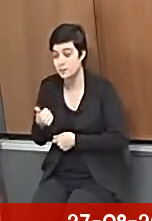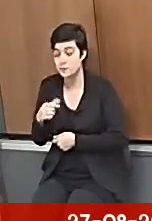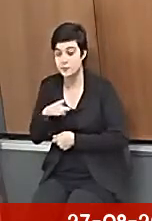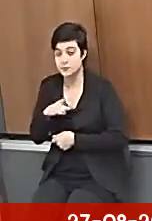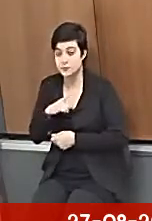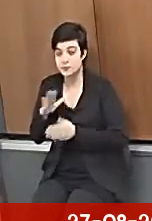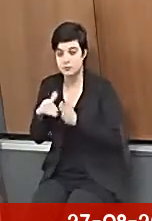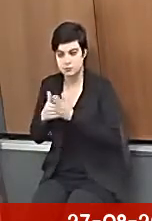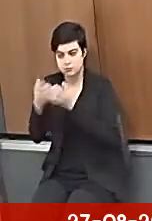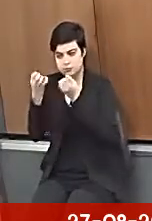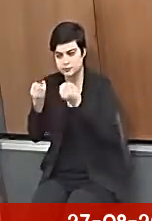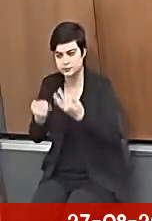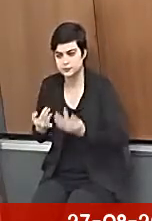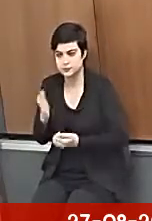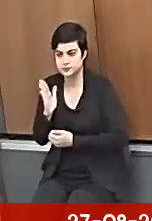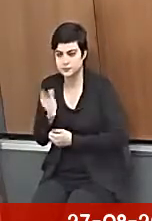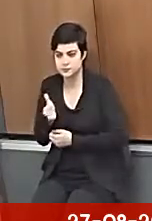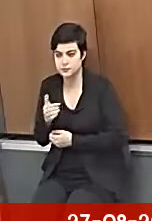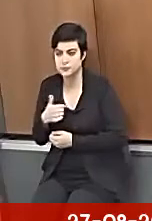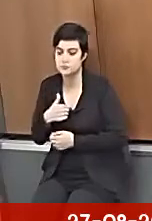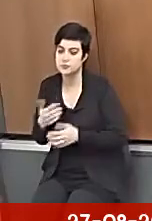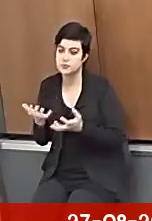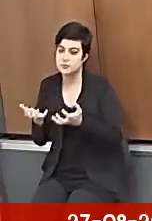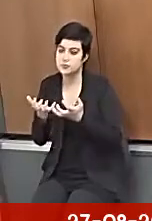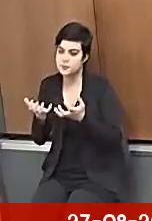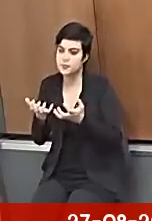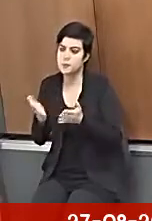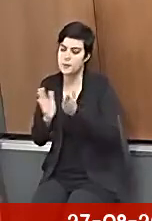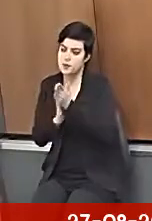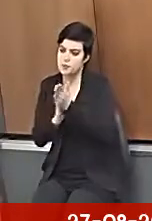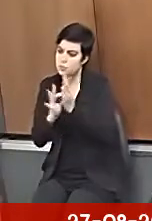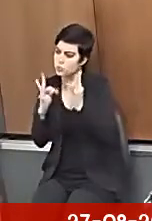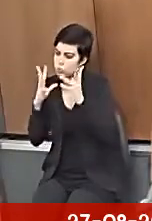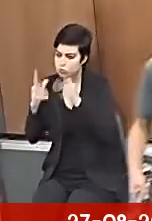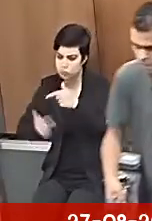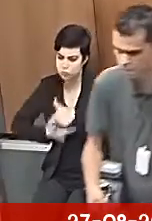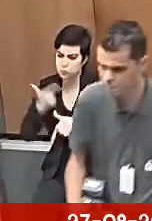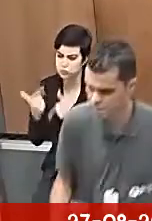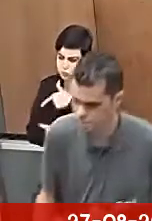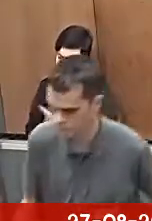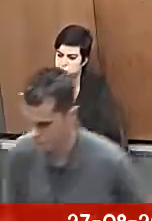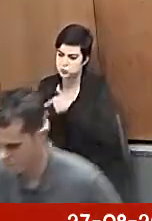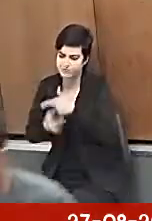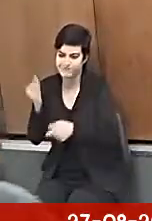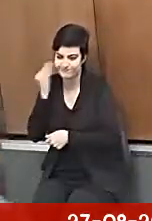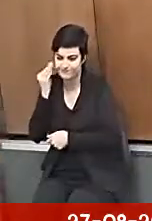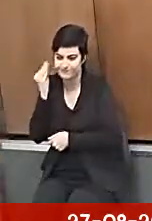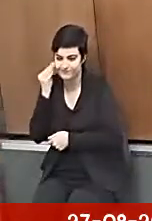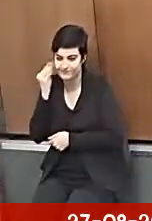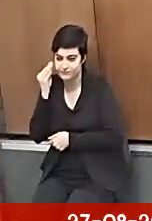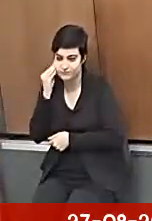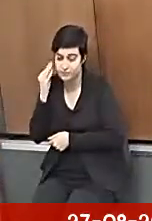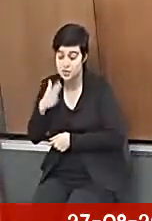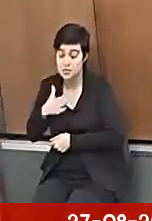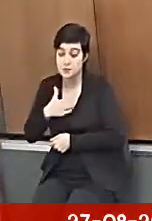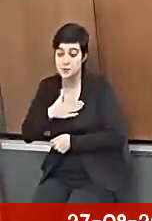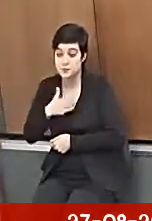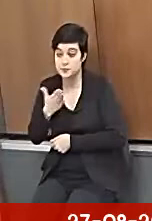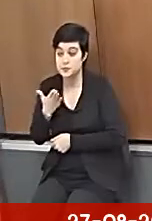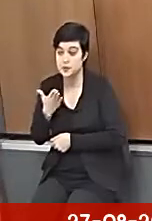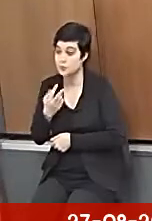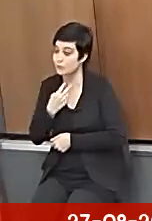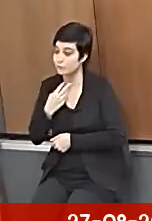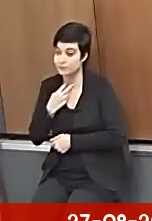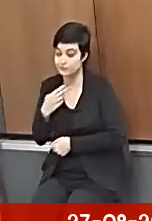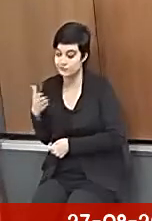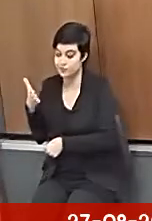é eu quero parabenizar todos que estão nessa luta porque eu eu fui impedido de de levar meu